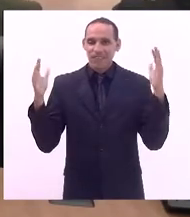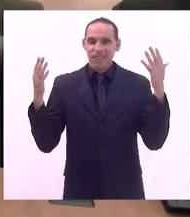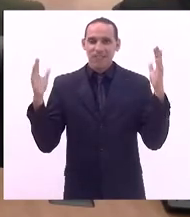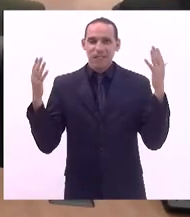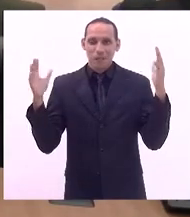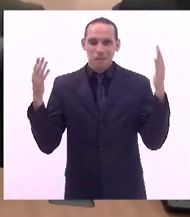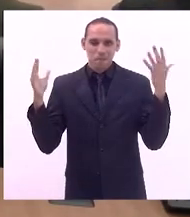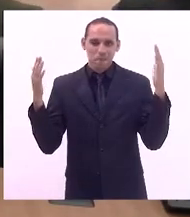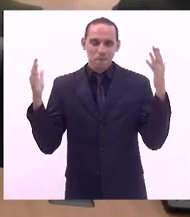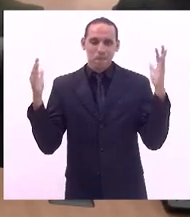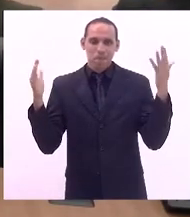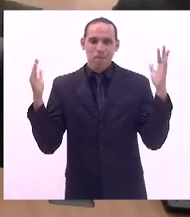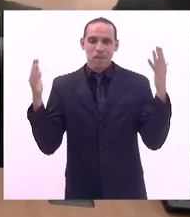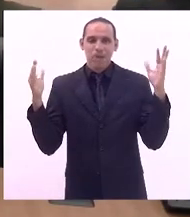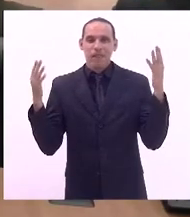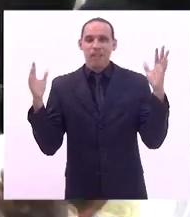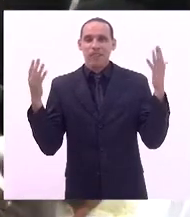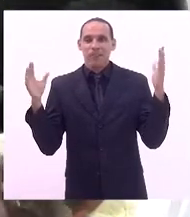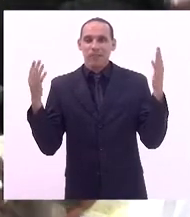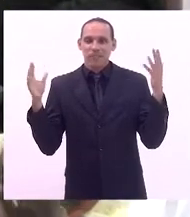E aí